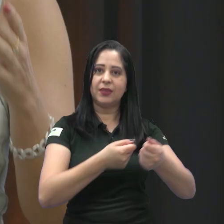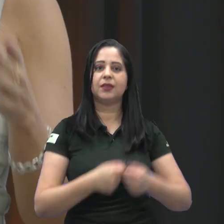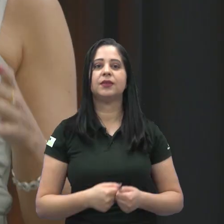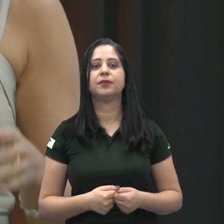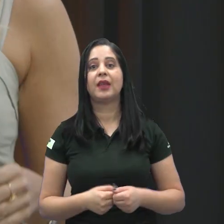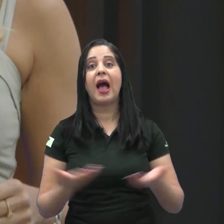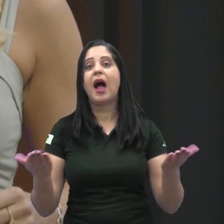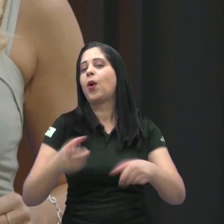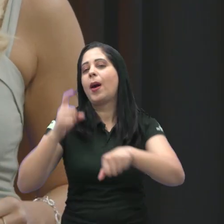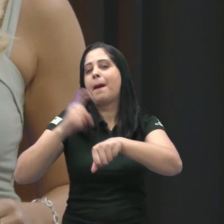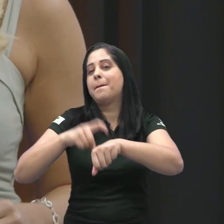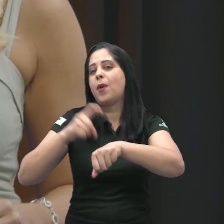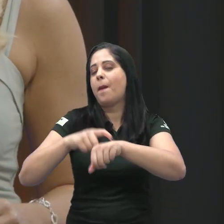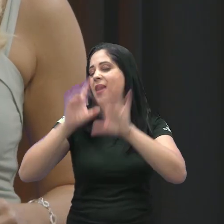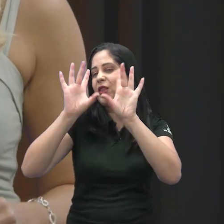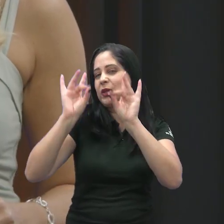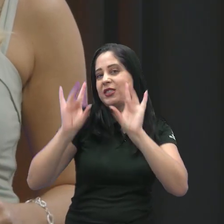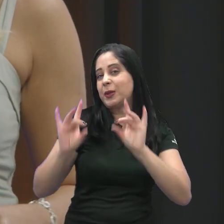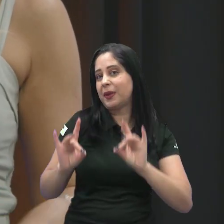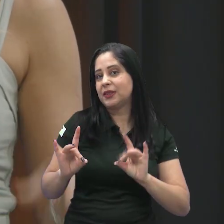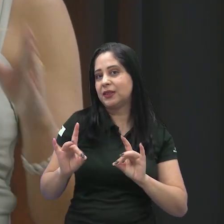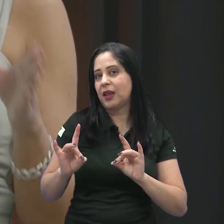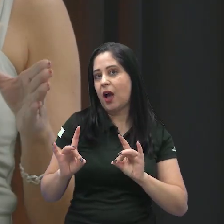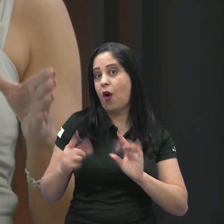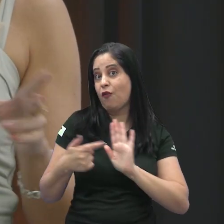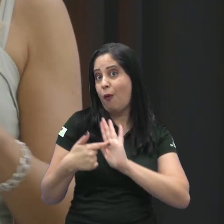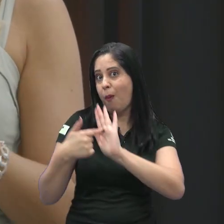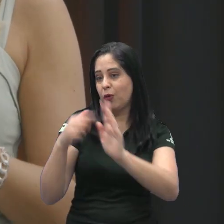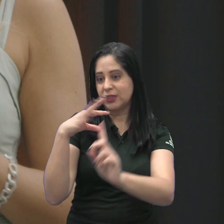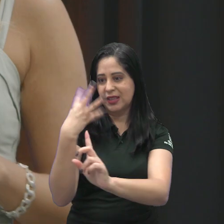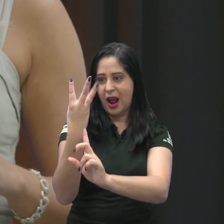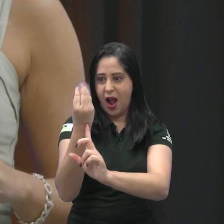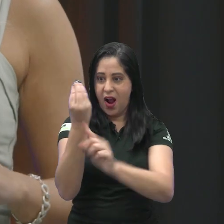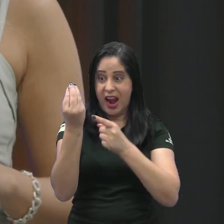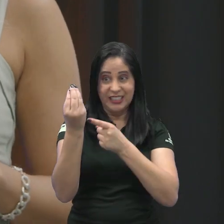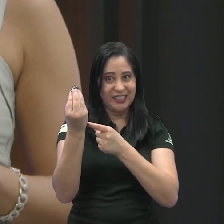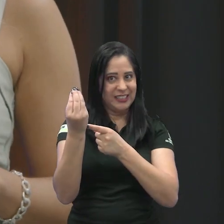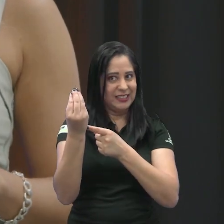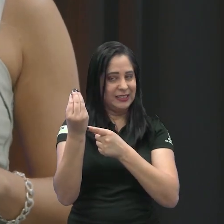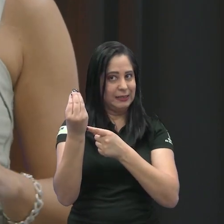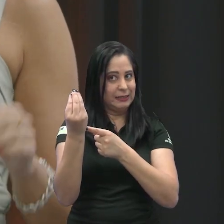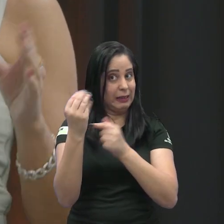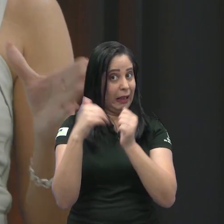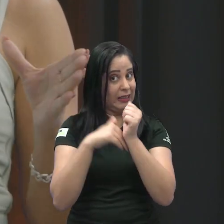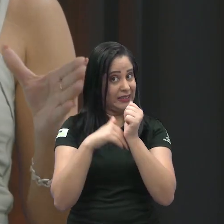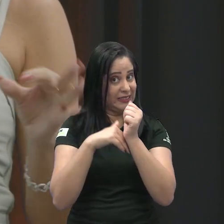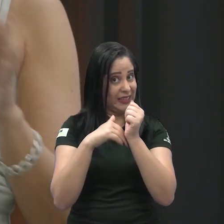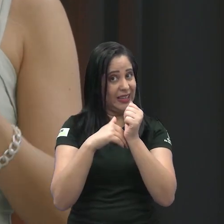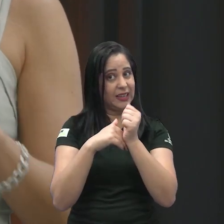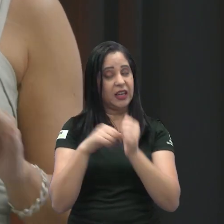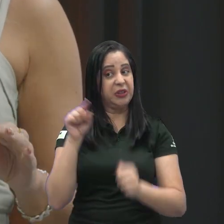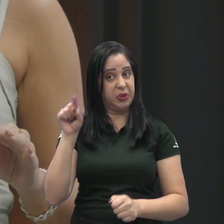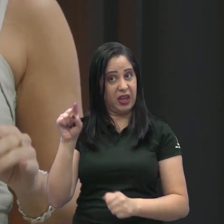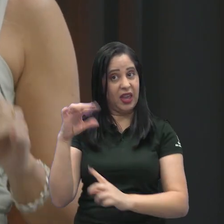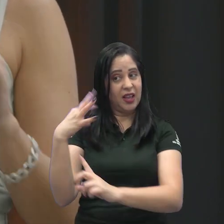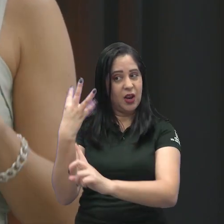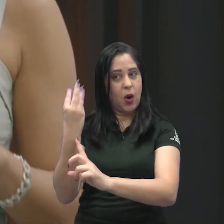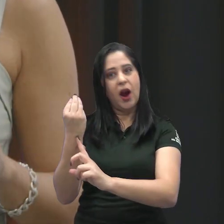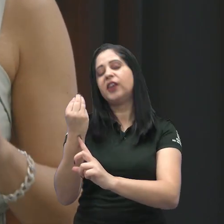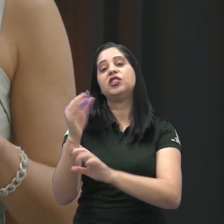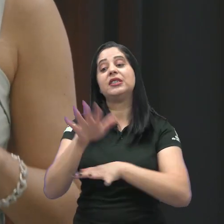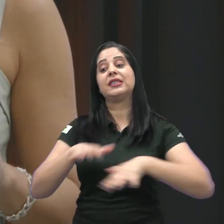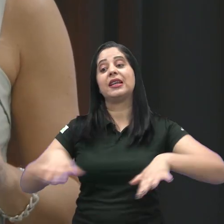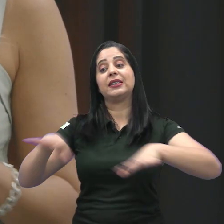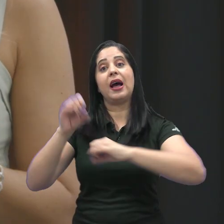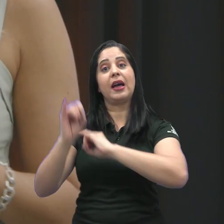E chegou o momento tão aguardado do programa. Vamos revelar o artista misterioso de hoje. Ele é um artista digital com